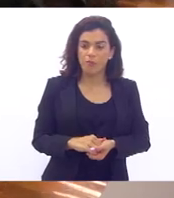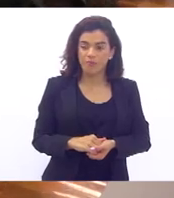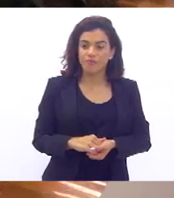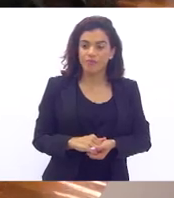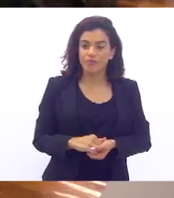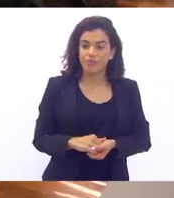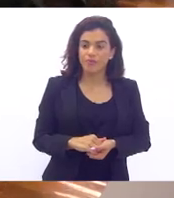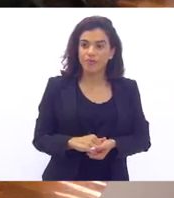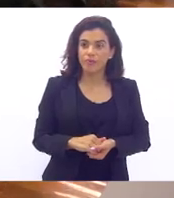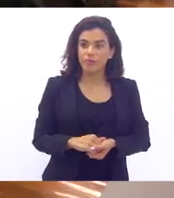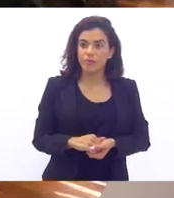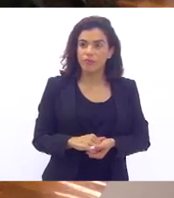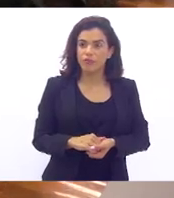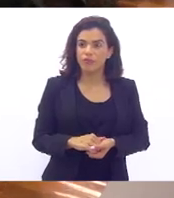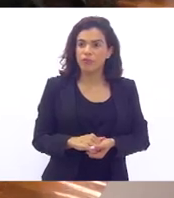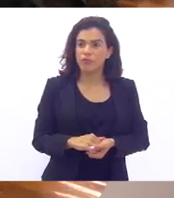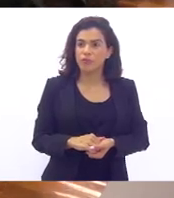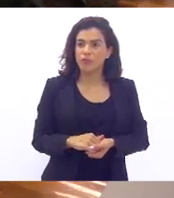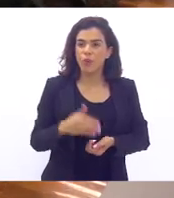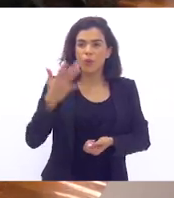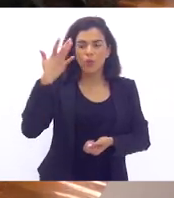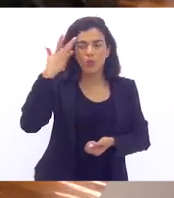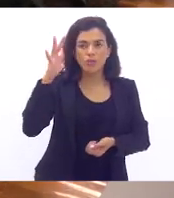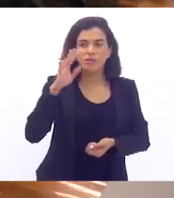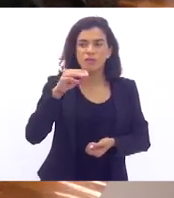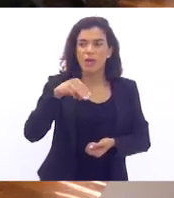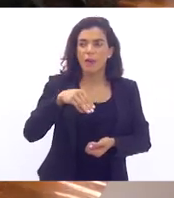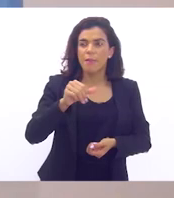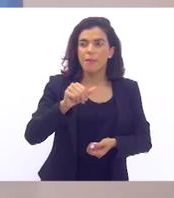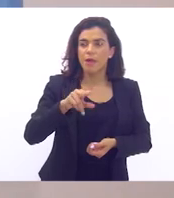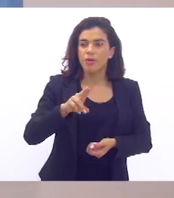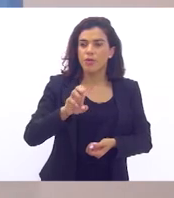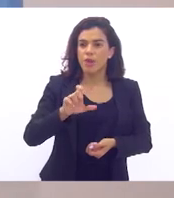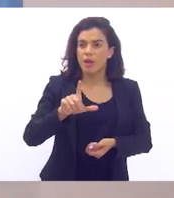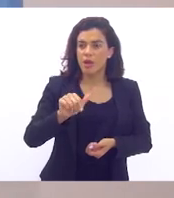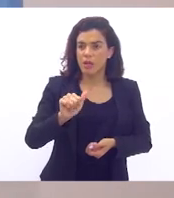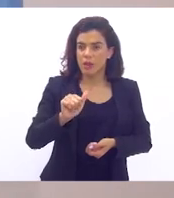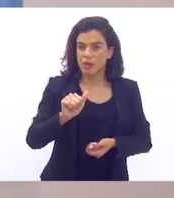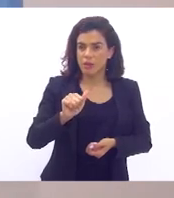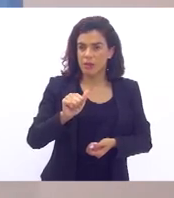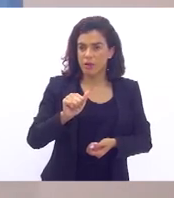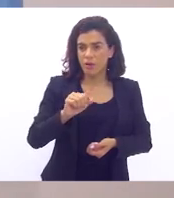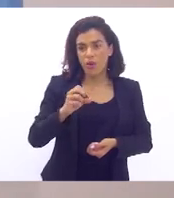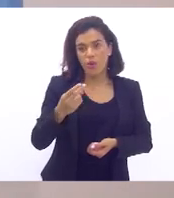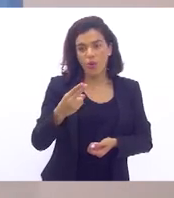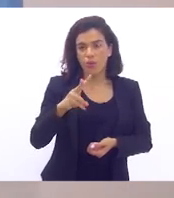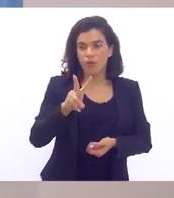não sei se é Manuela ou Anderson querem fazer uso da palavra quer fazer uso da palavra